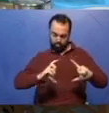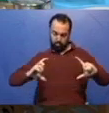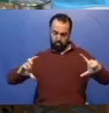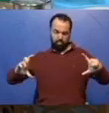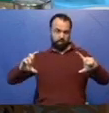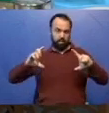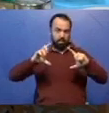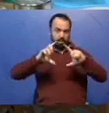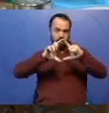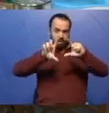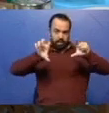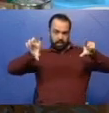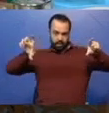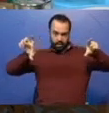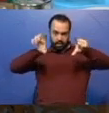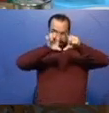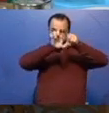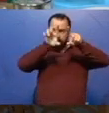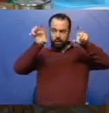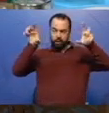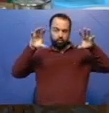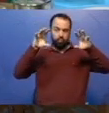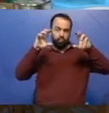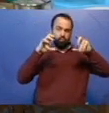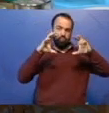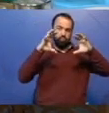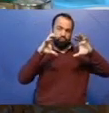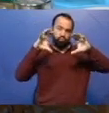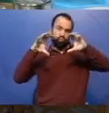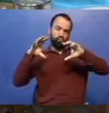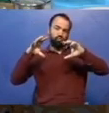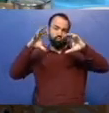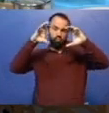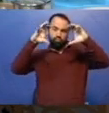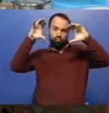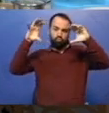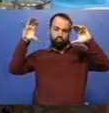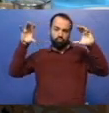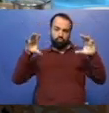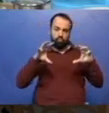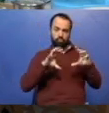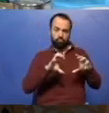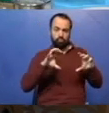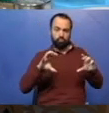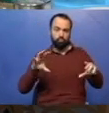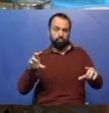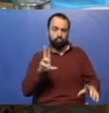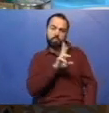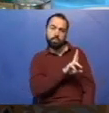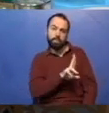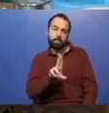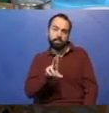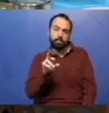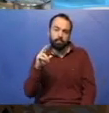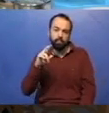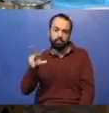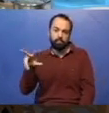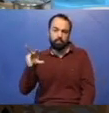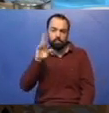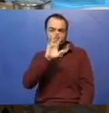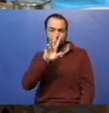apresenta vários tipos de nuvens, que legal. Tem as cirrocúmulos, tem